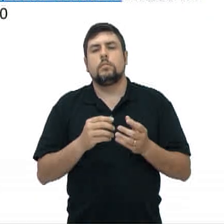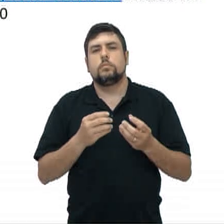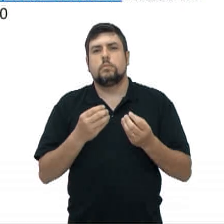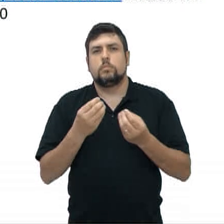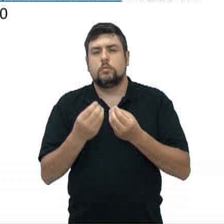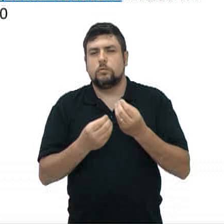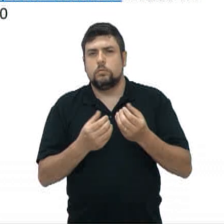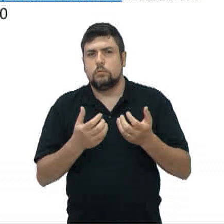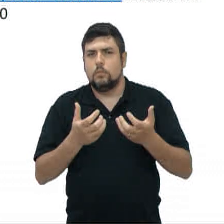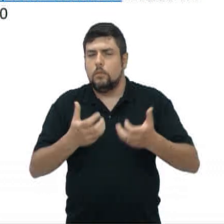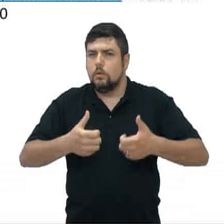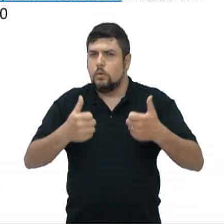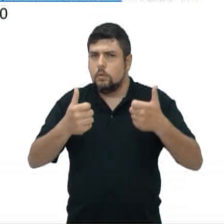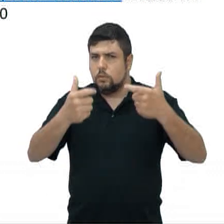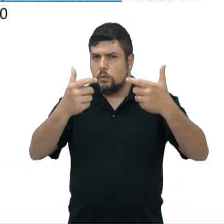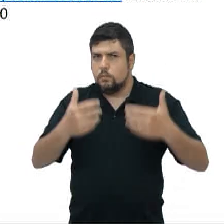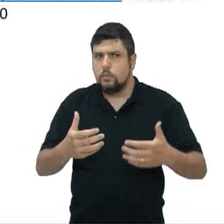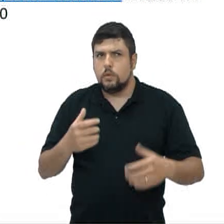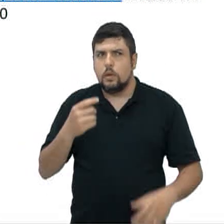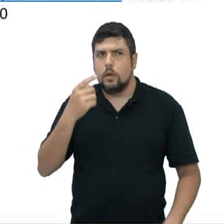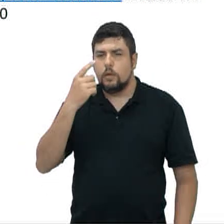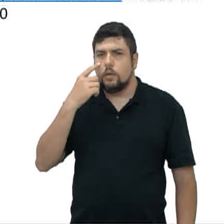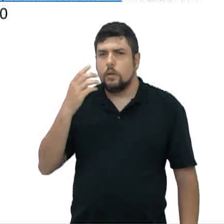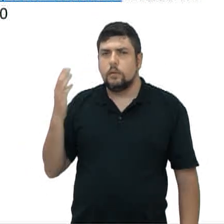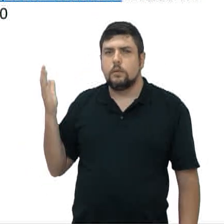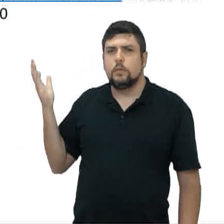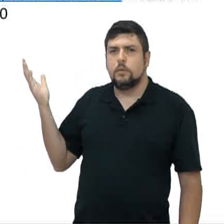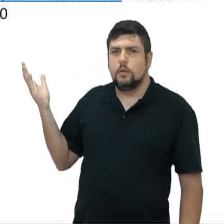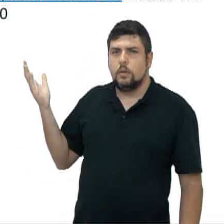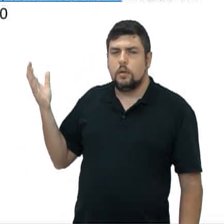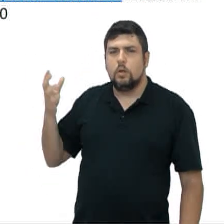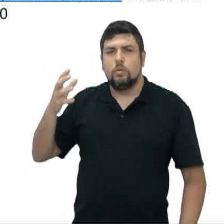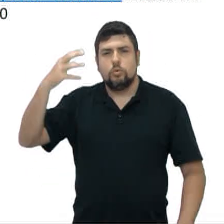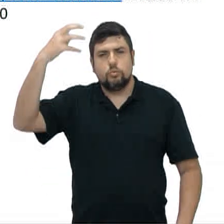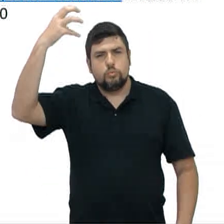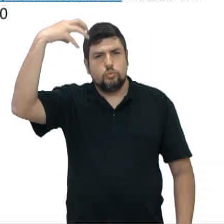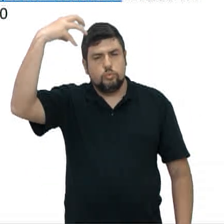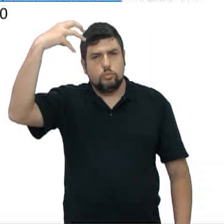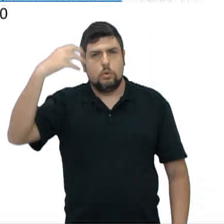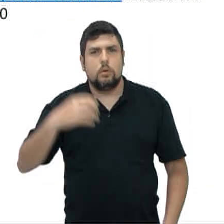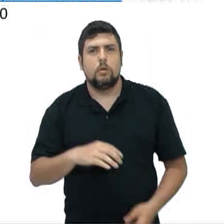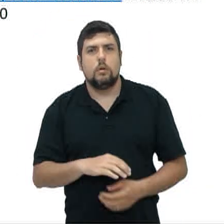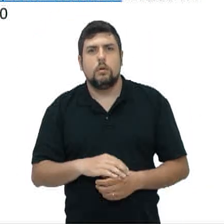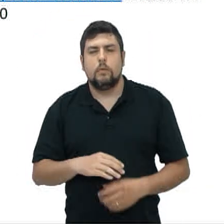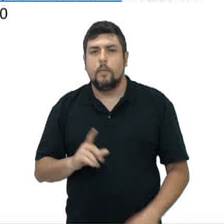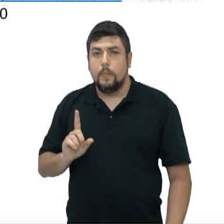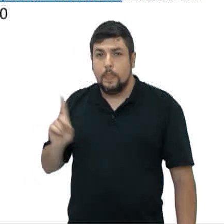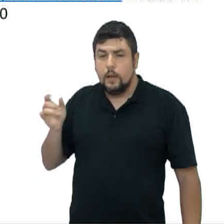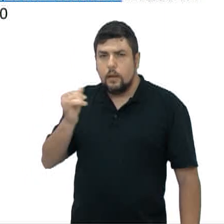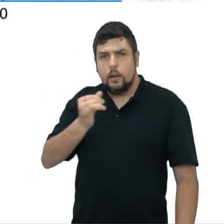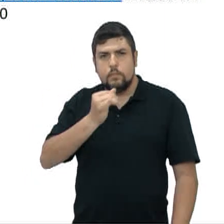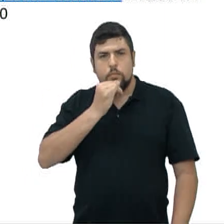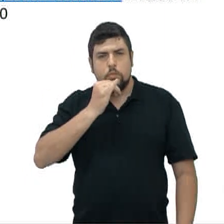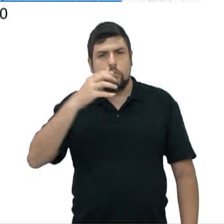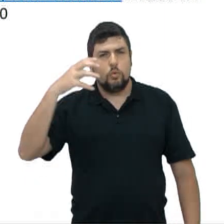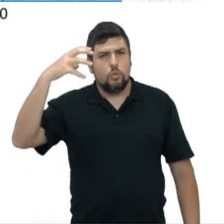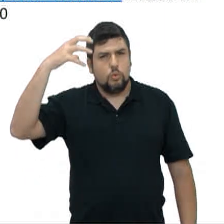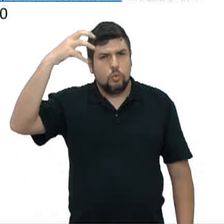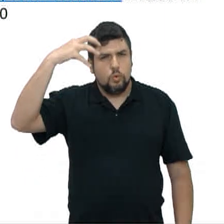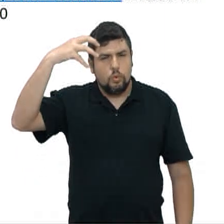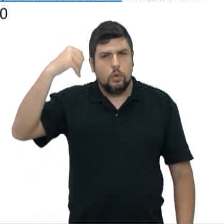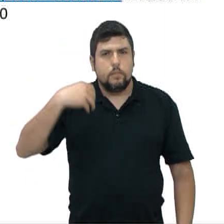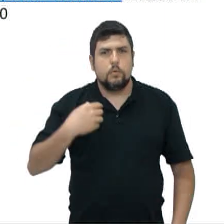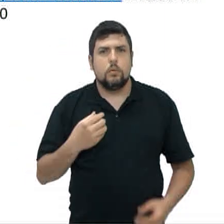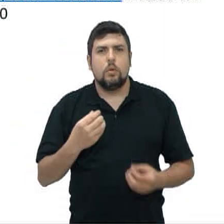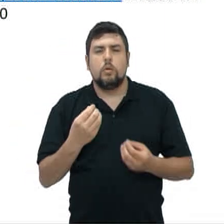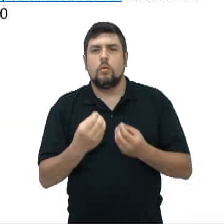eu quero comentar aqui a respeito dessa questão aqui do chuveiro. Aqui nós temos um exemplo aqui de um chuveiro, né, com uma voltagem aqui